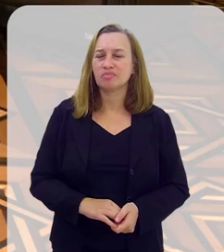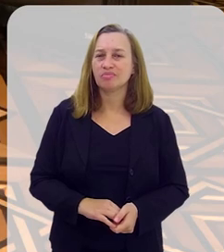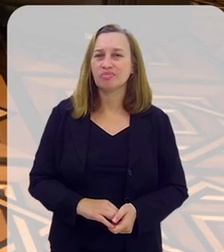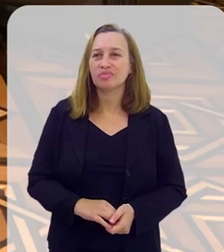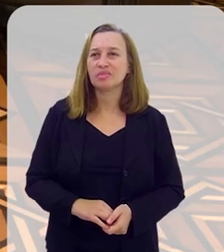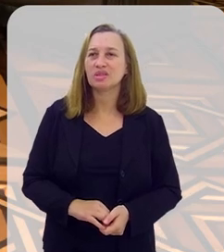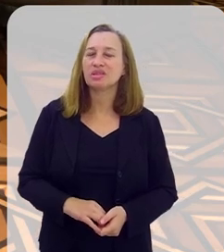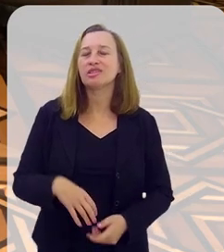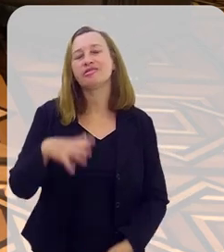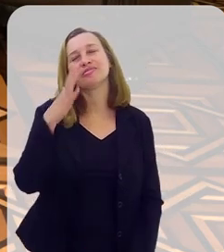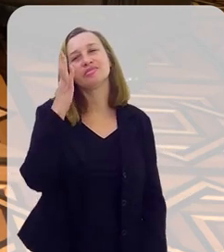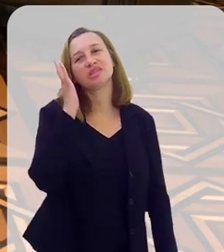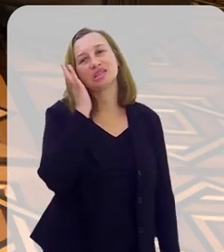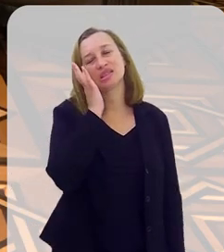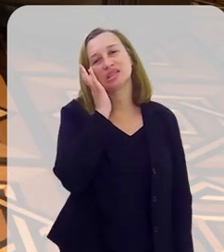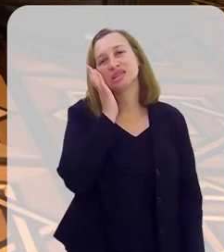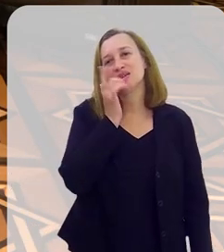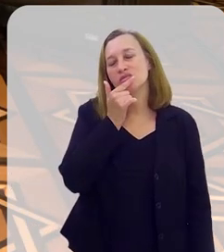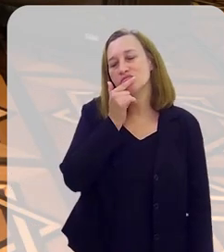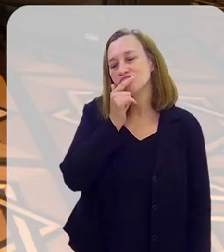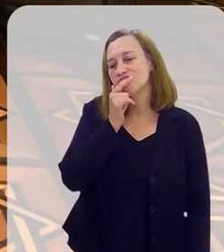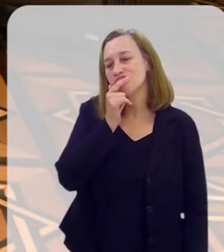aí não